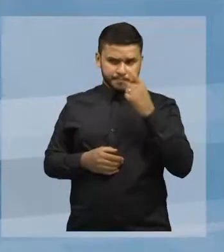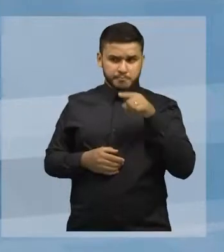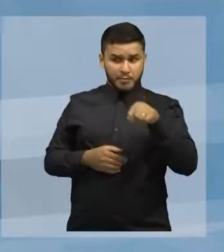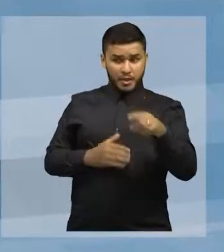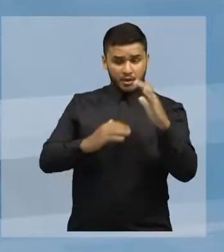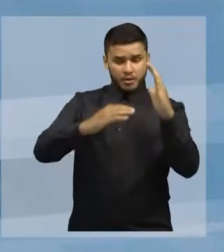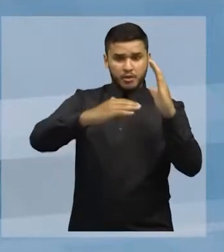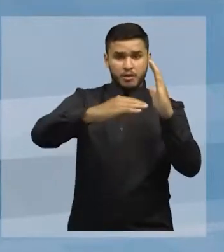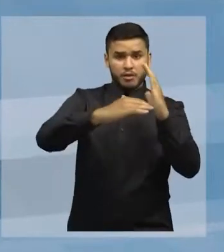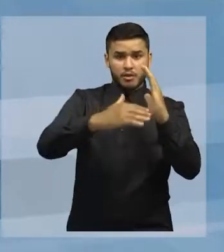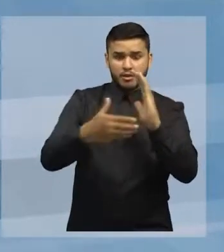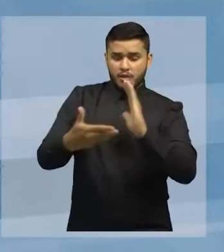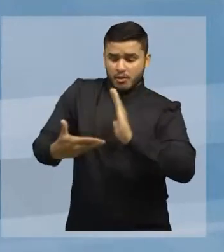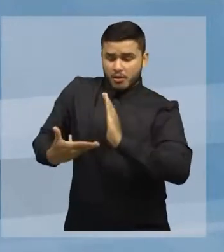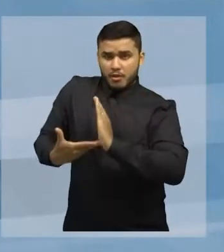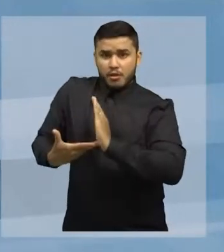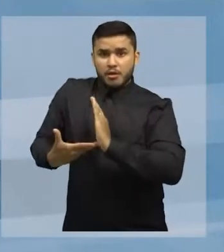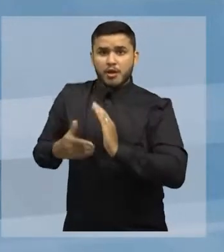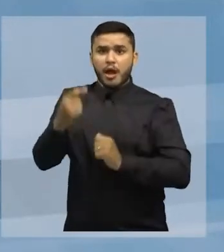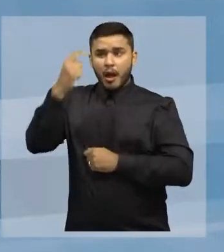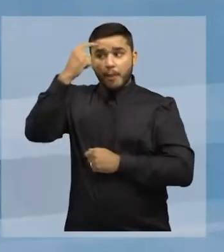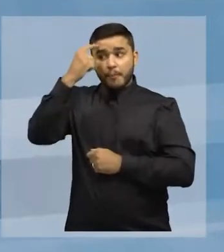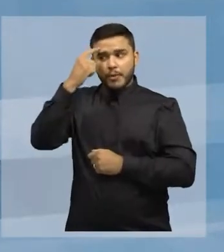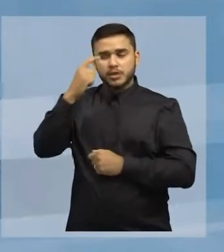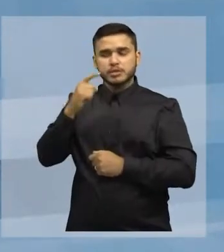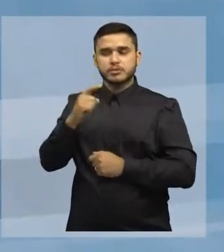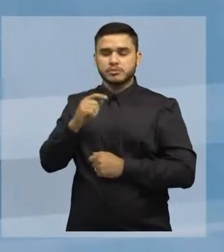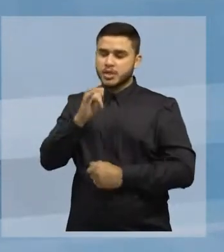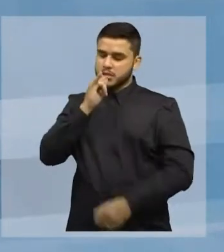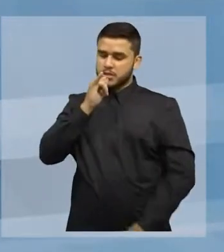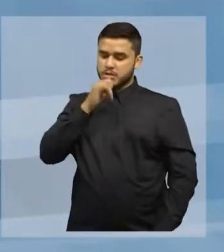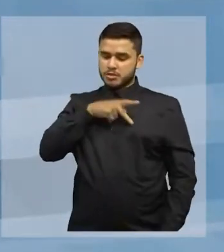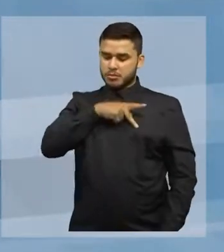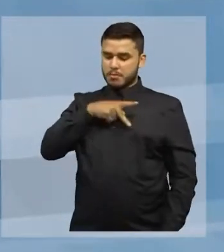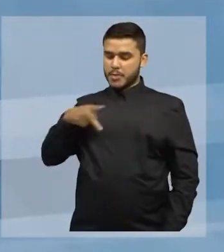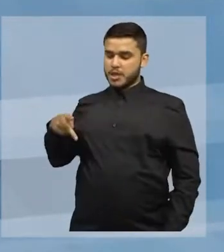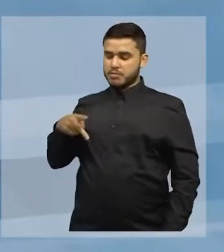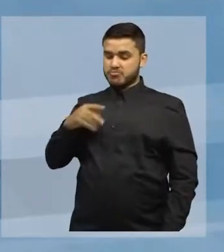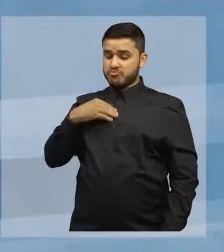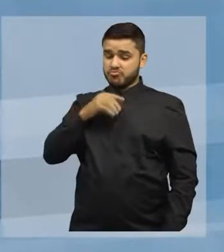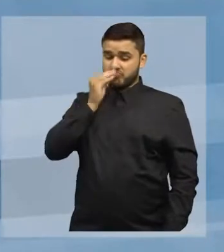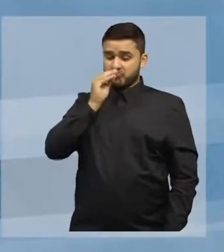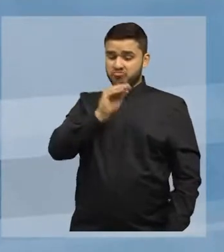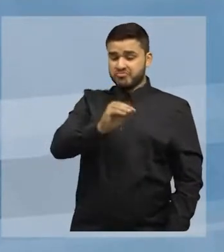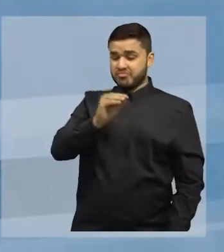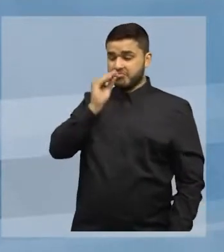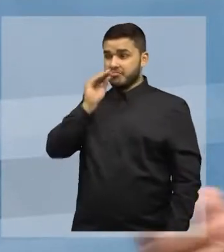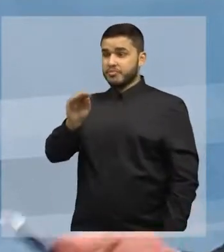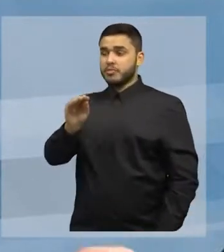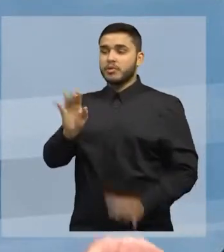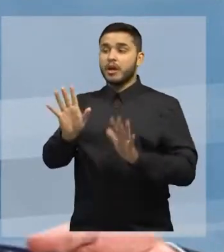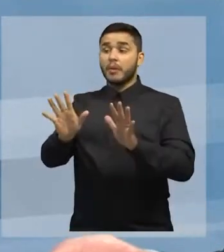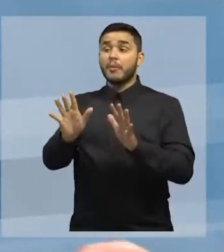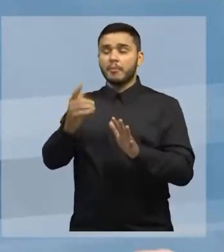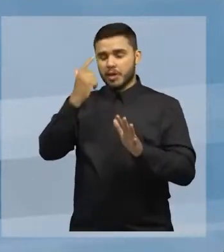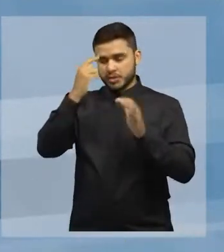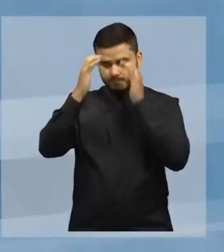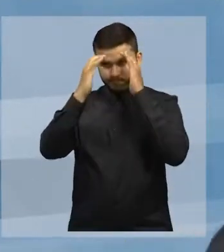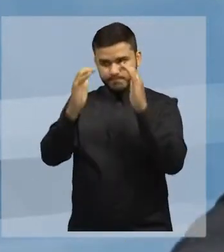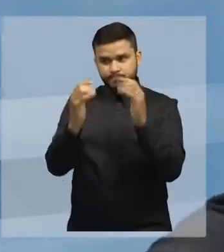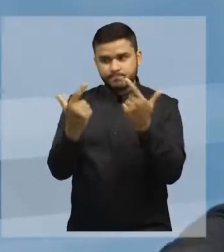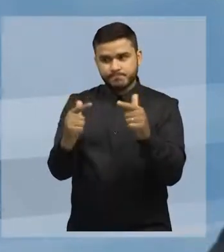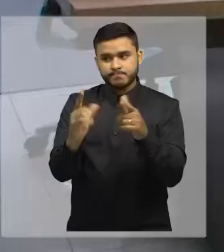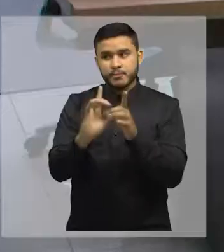também, significa revelar pouco apreço pela democracia. Né? Por outro lado, no caso específico